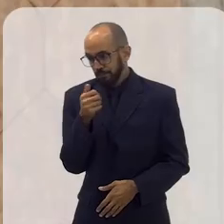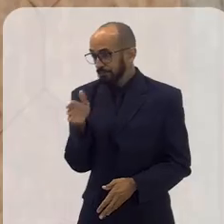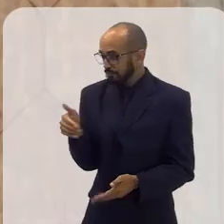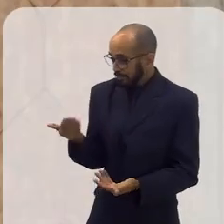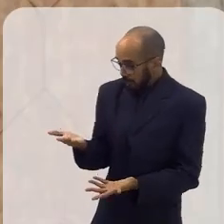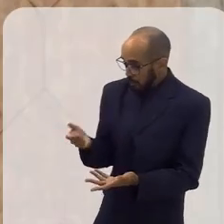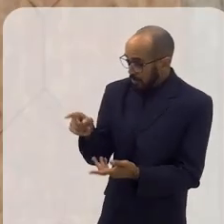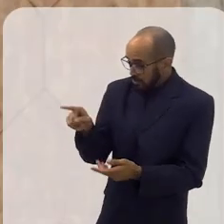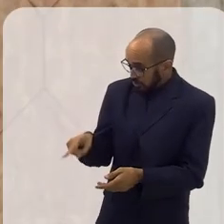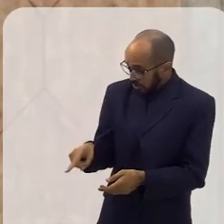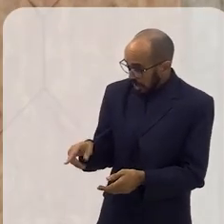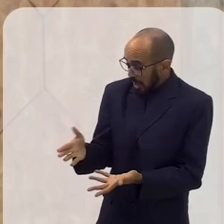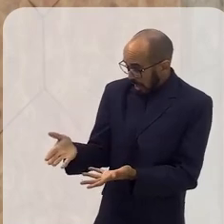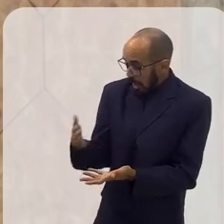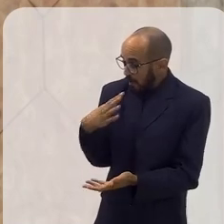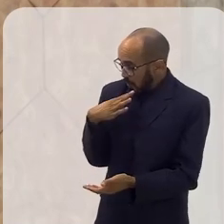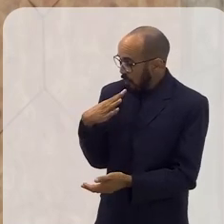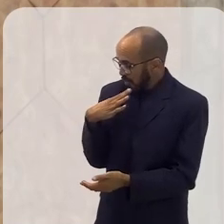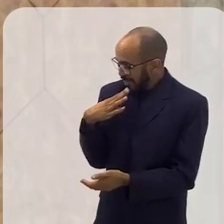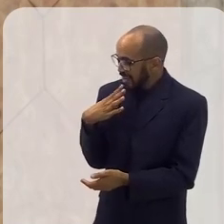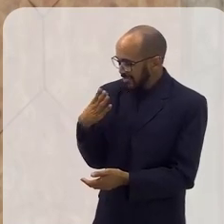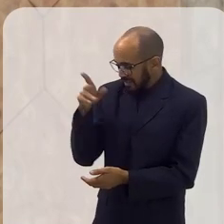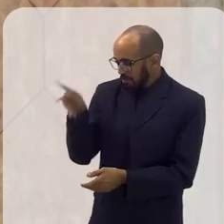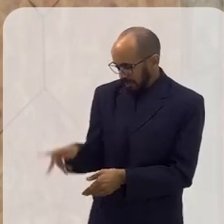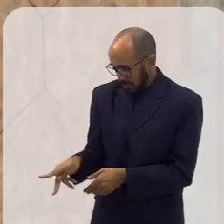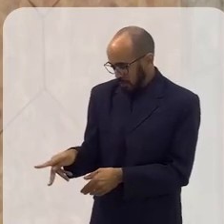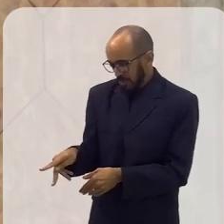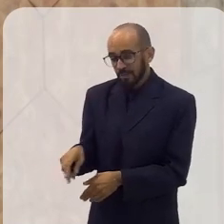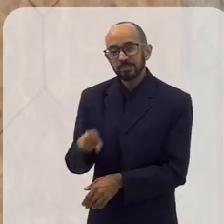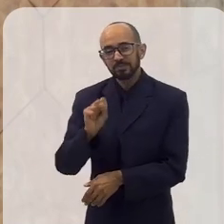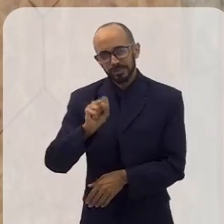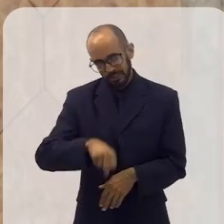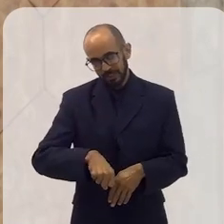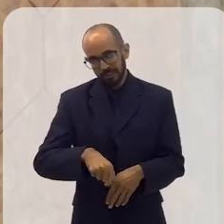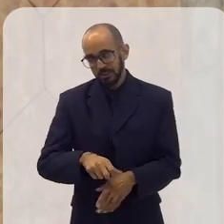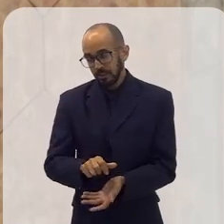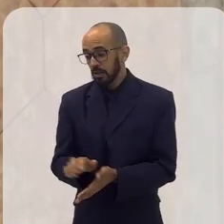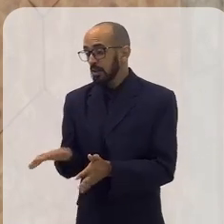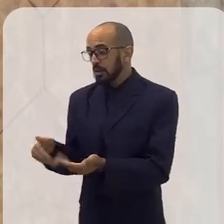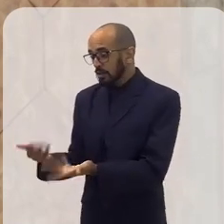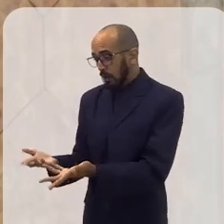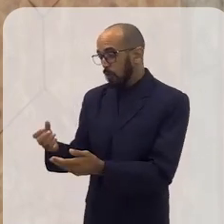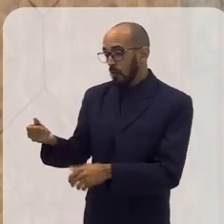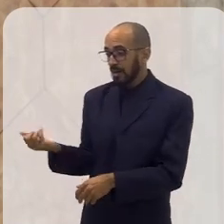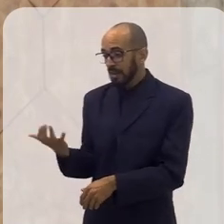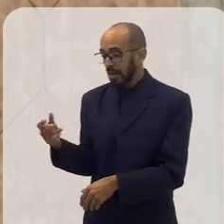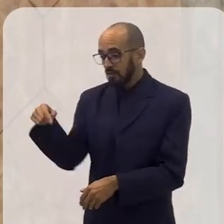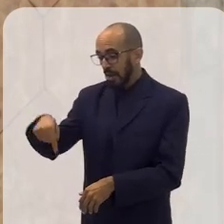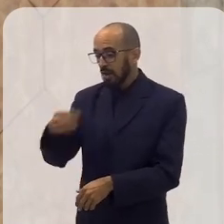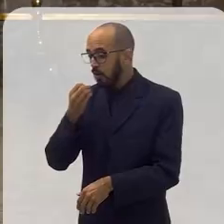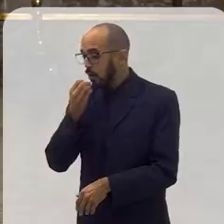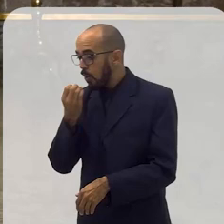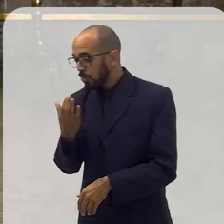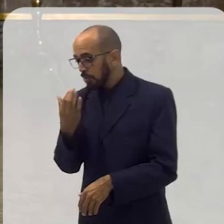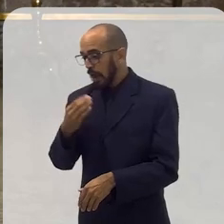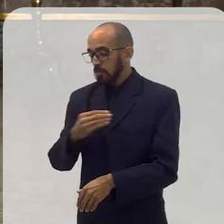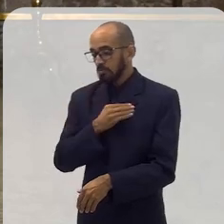curada. Então ele já conhece aquela pessoa, ele acompanha ela, sim, então quando ela vem se